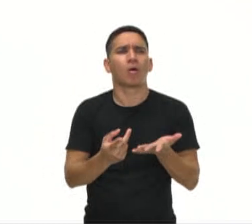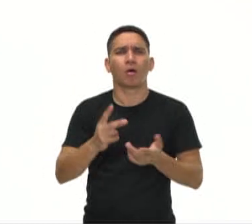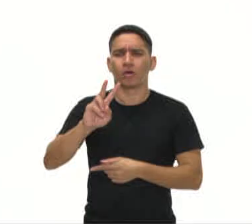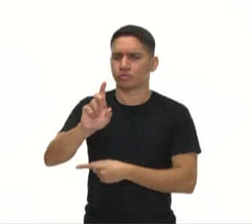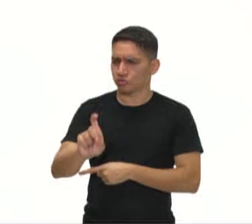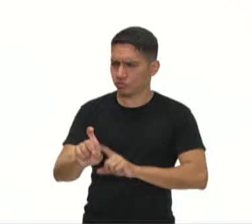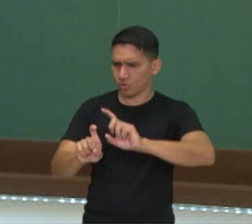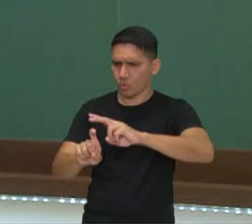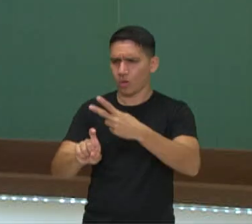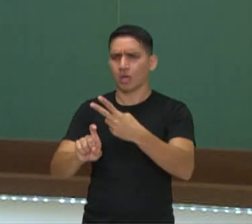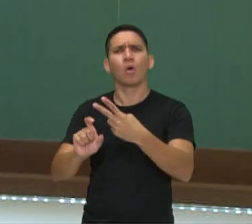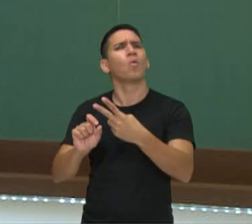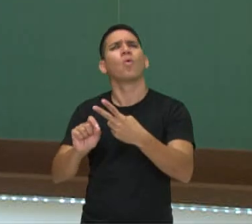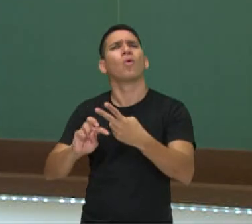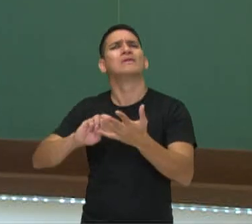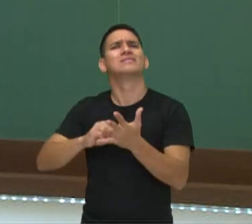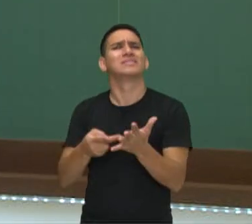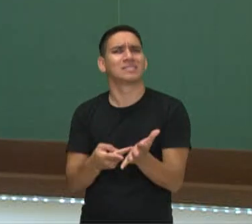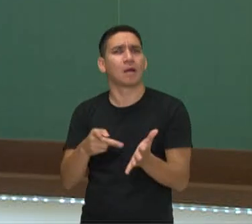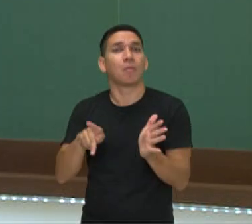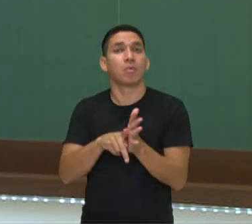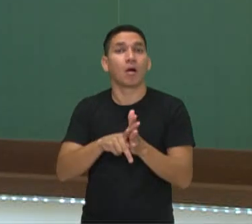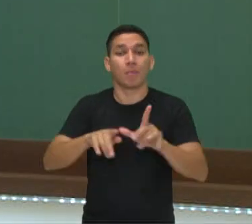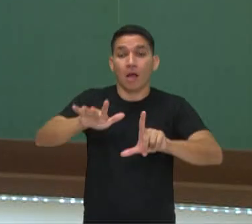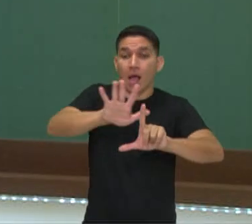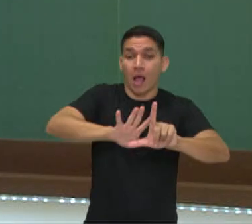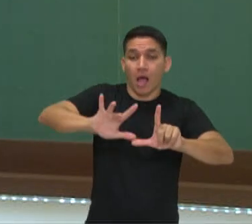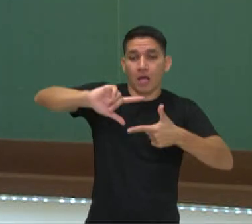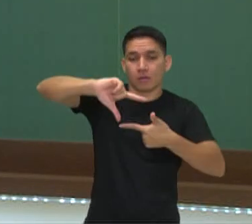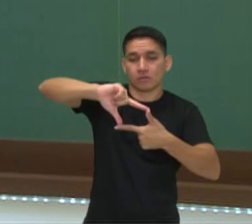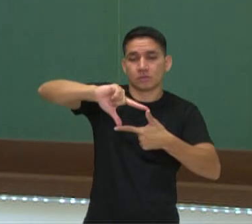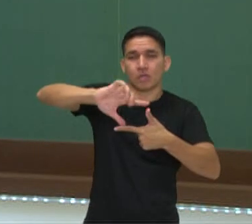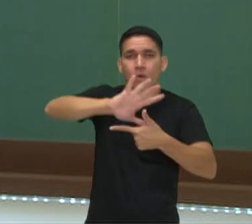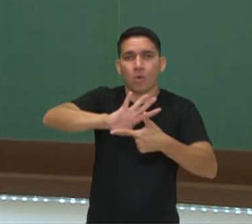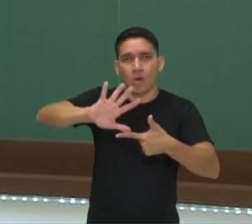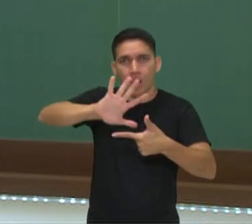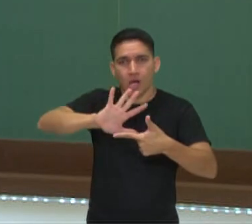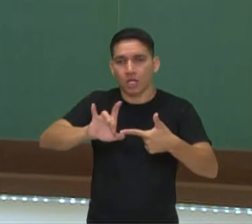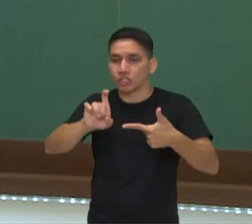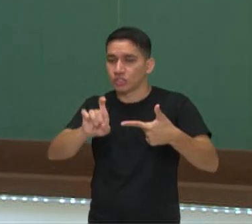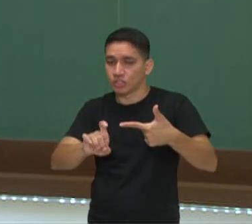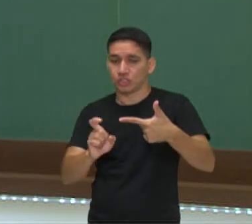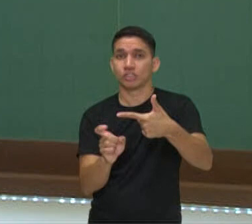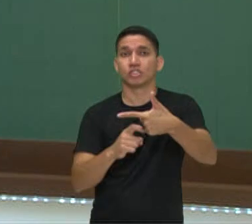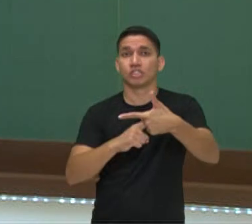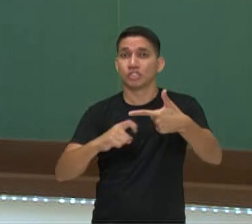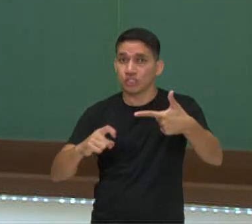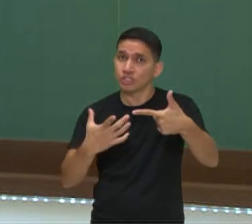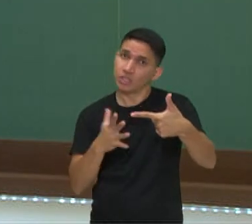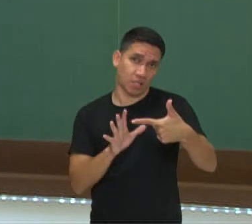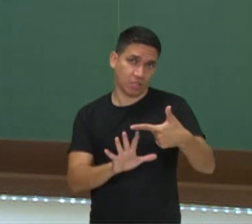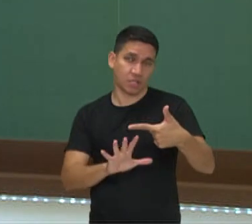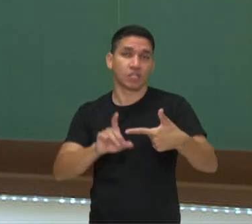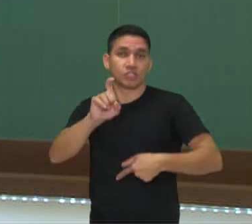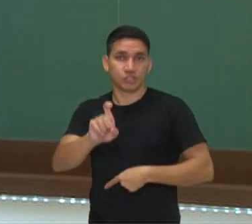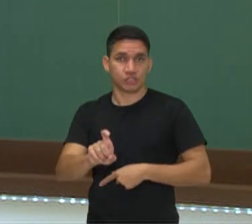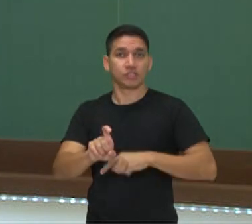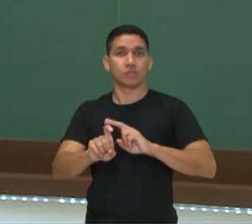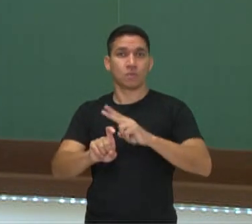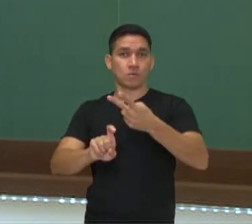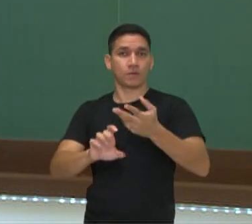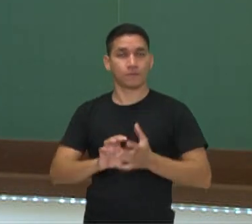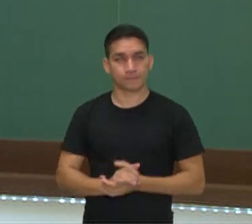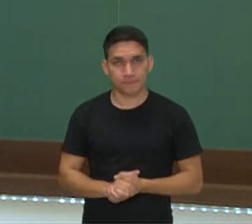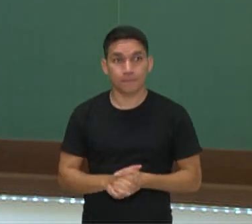aqui, ó, x² é como se fosse a área de um quadradinho de lado x por x ao², ok?